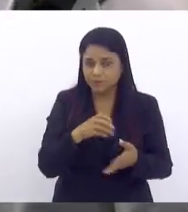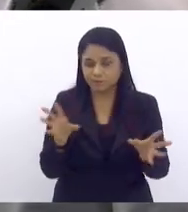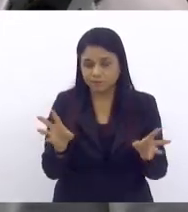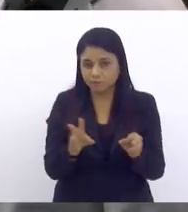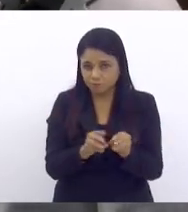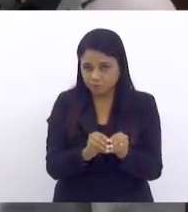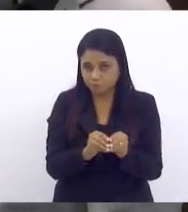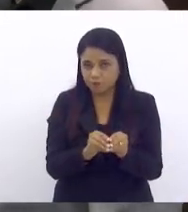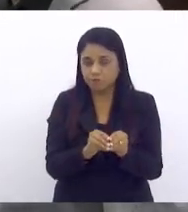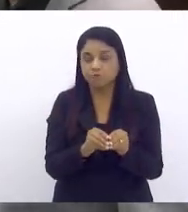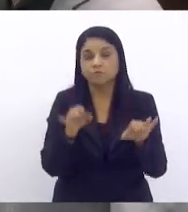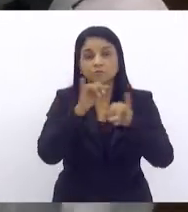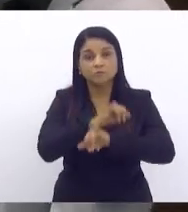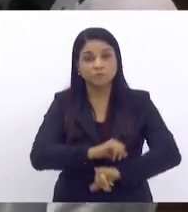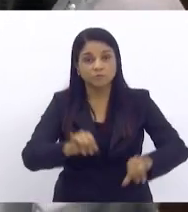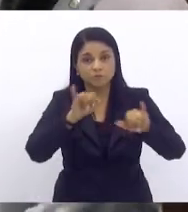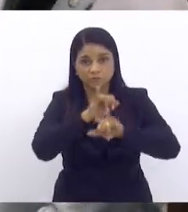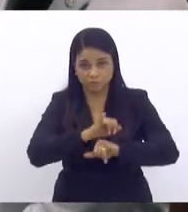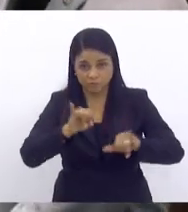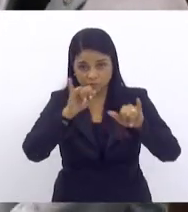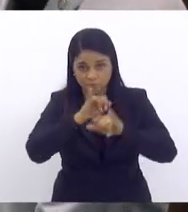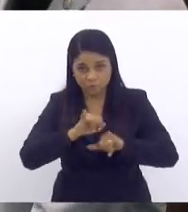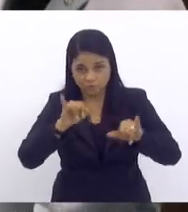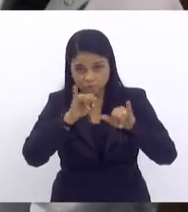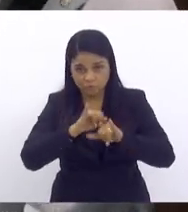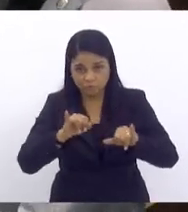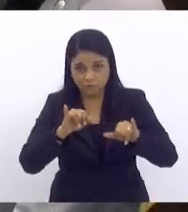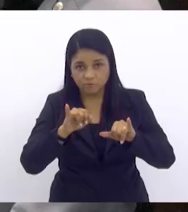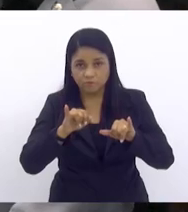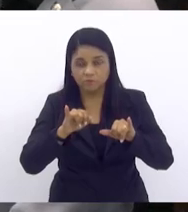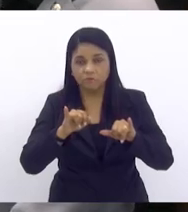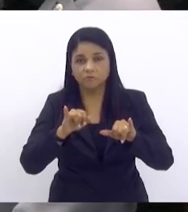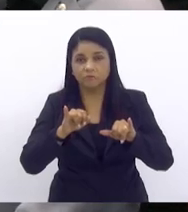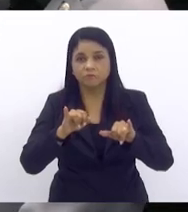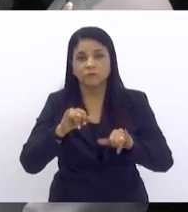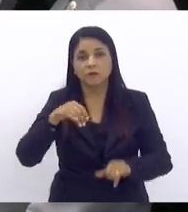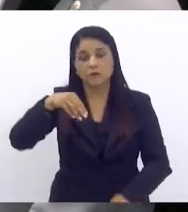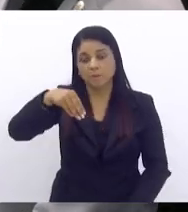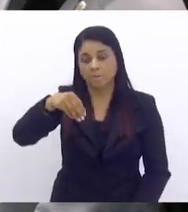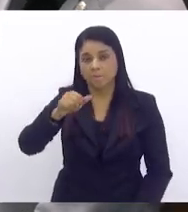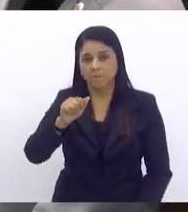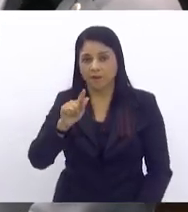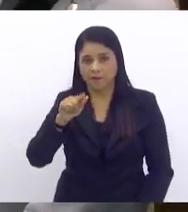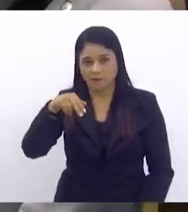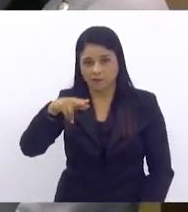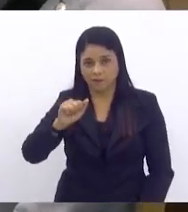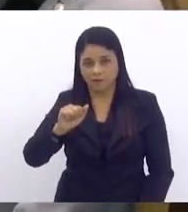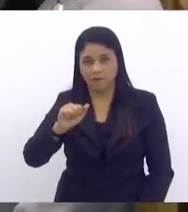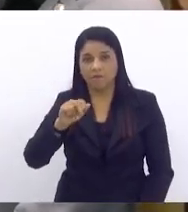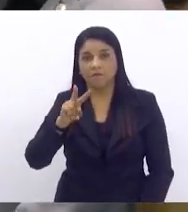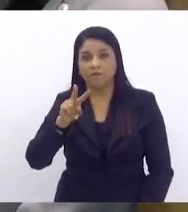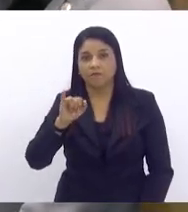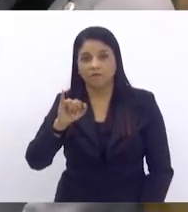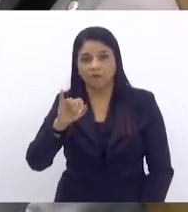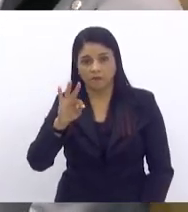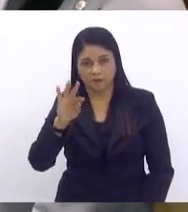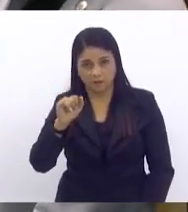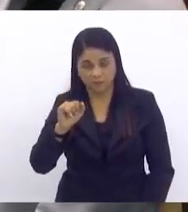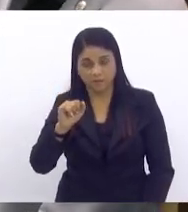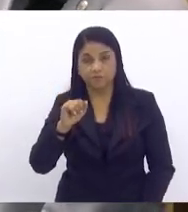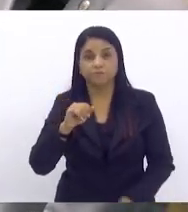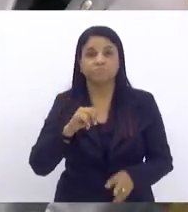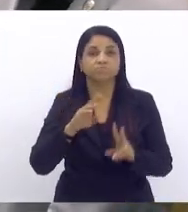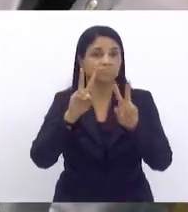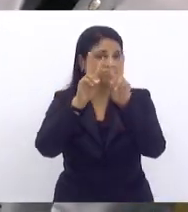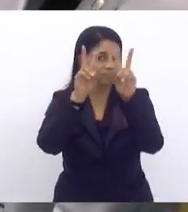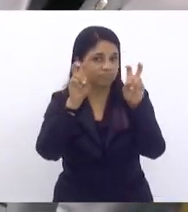algo que foi noticiado pela coluna do Magna Vita, que diz respeito justamente a